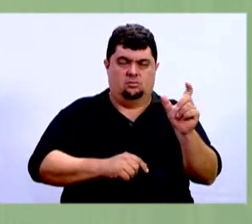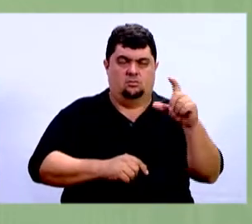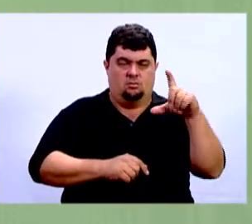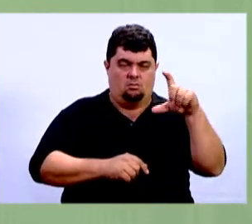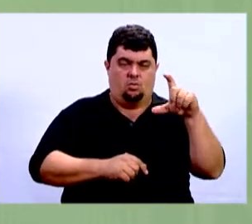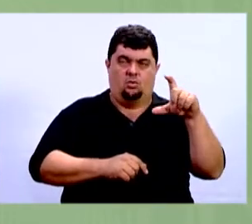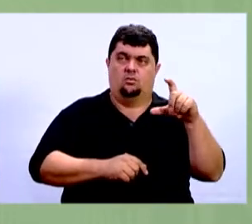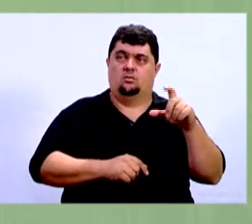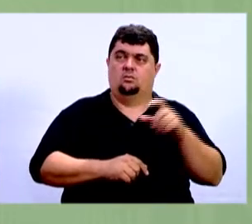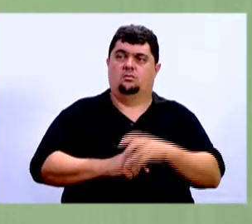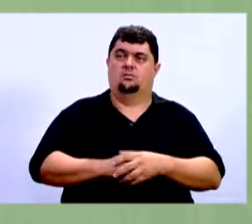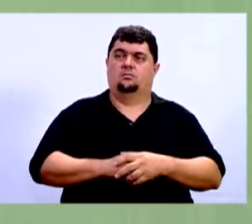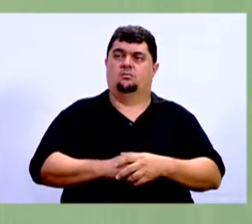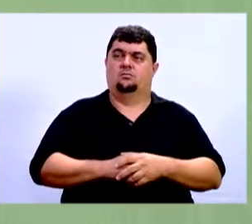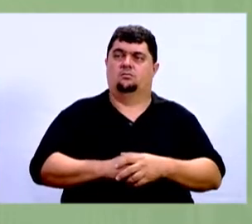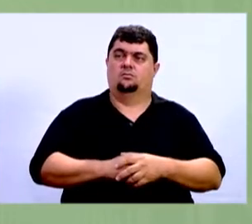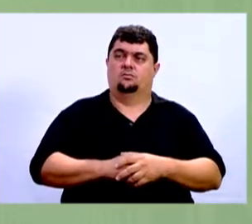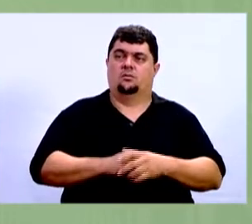os outros nomes dela.